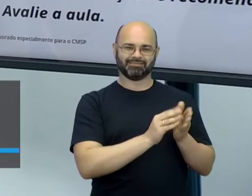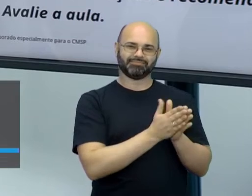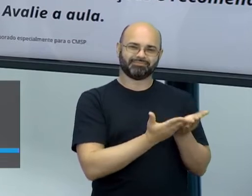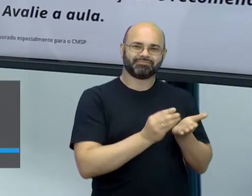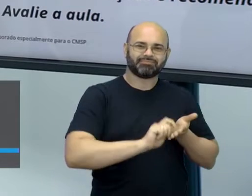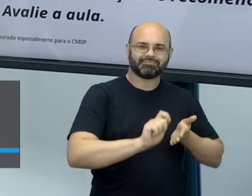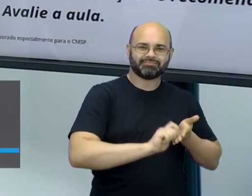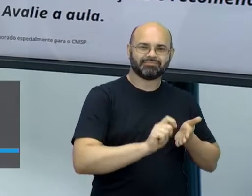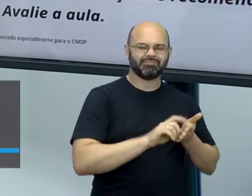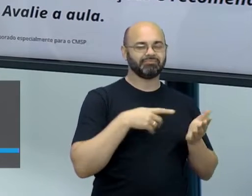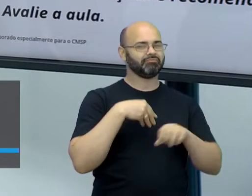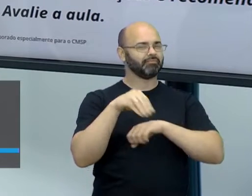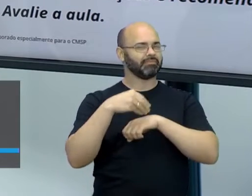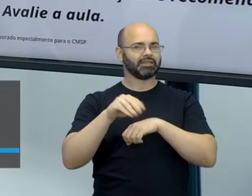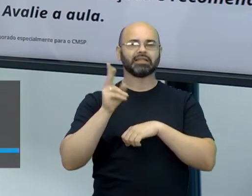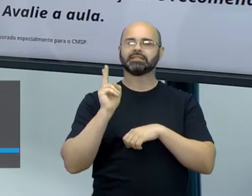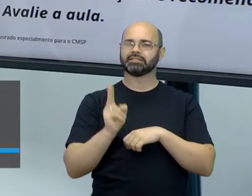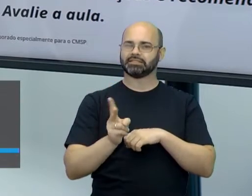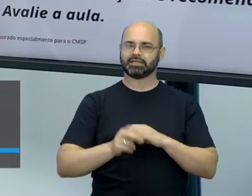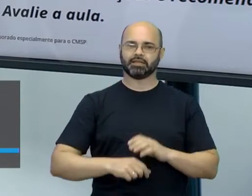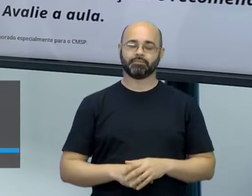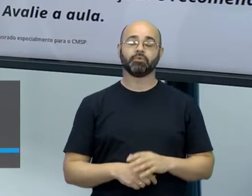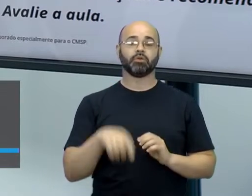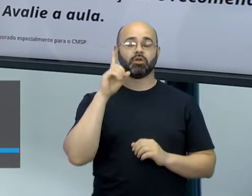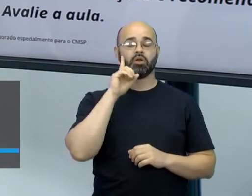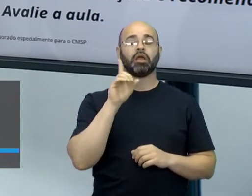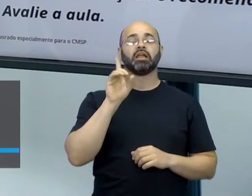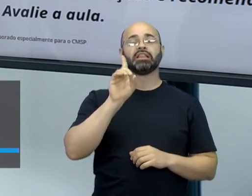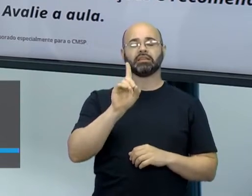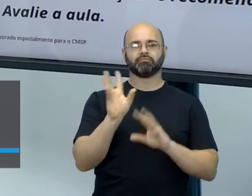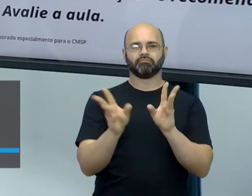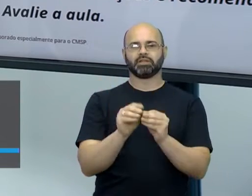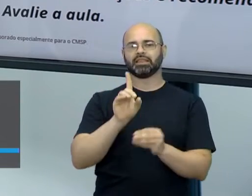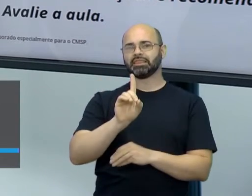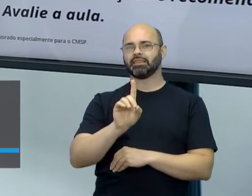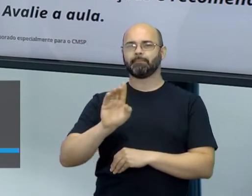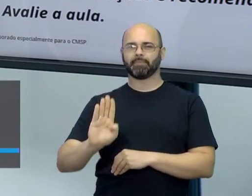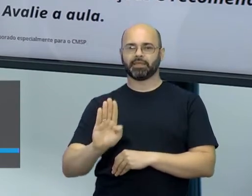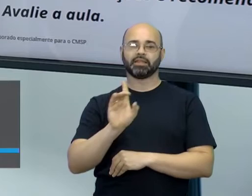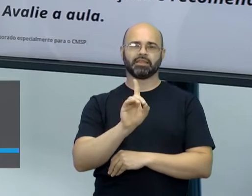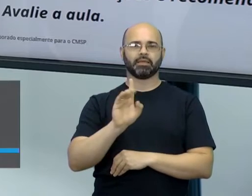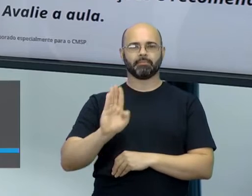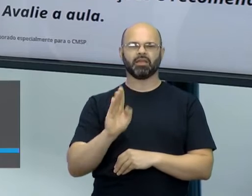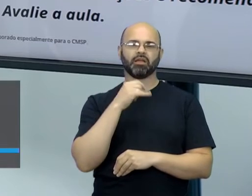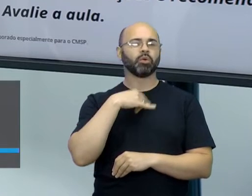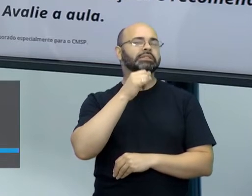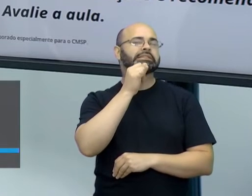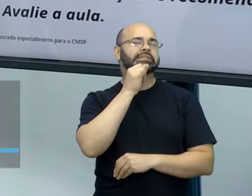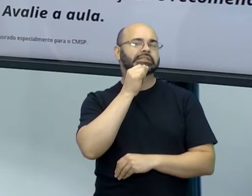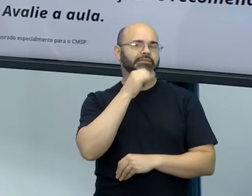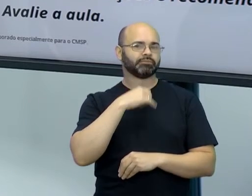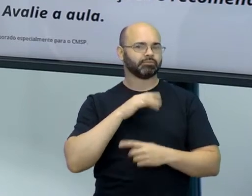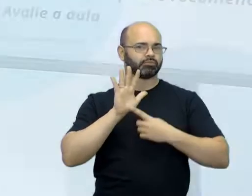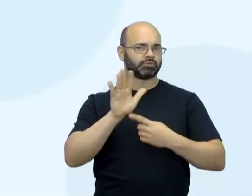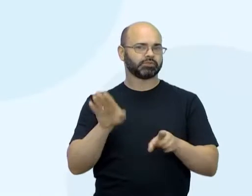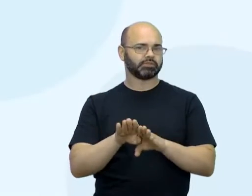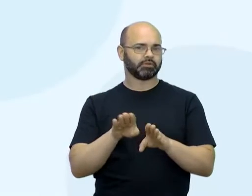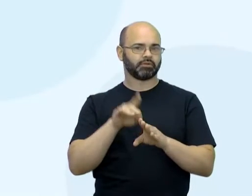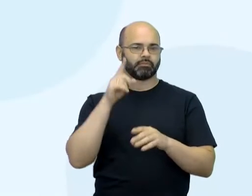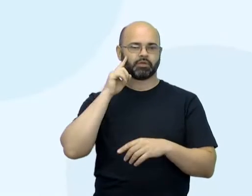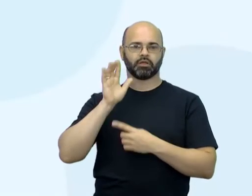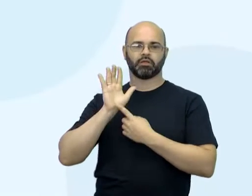como vocês também. O diário de bordo a gente vai dar esse exemplo e junto também, ó, olha só, pode voltar